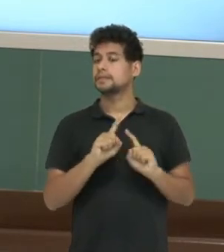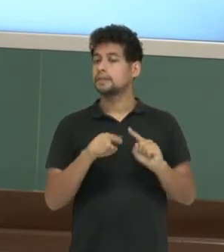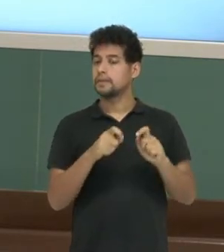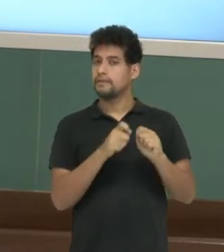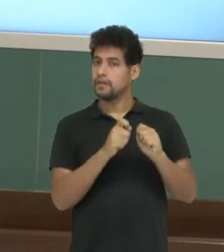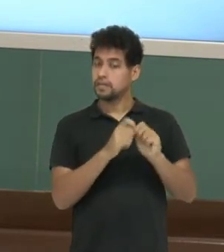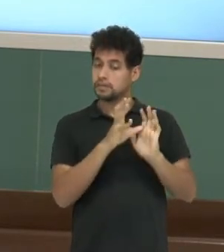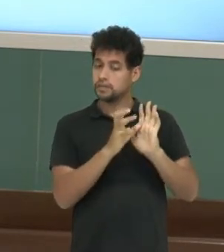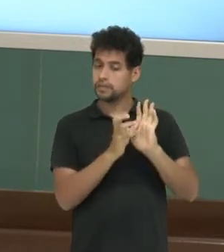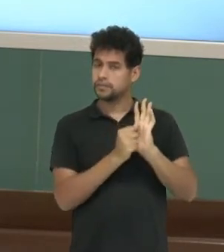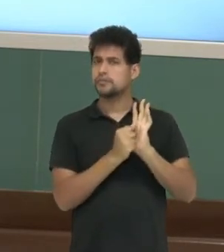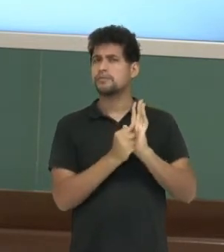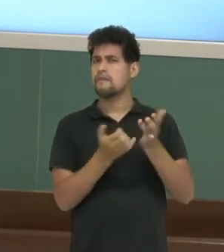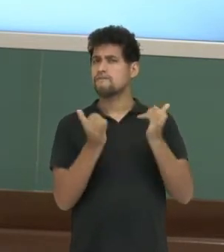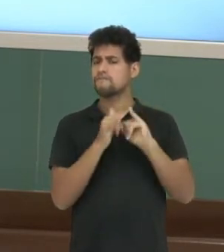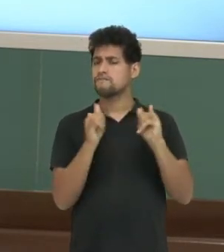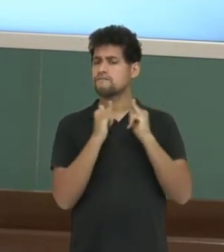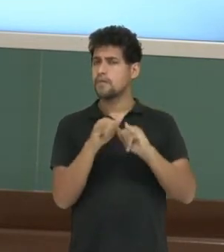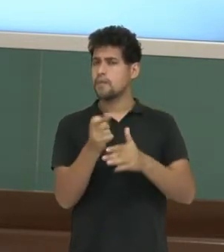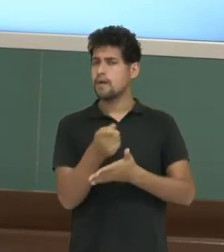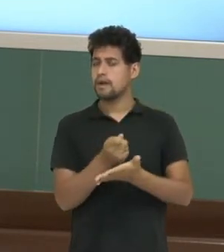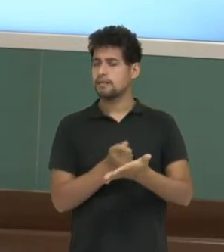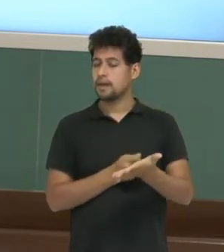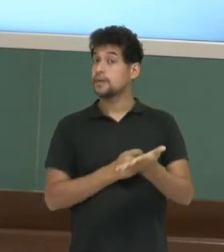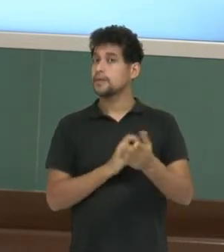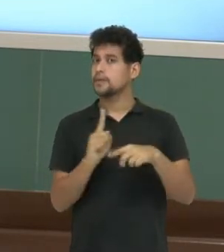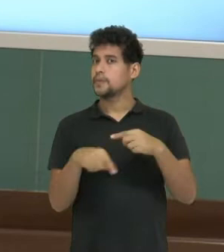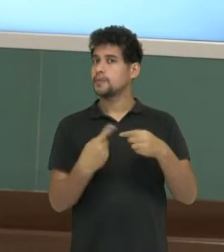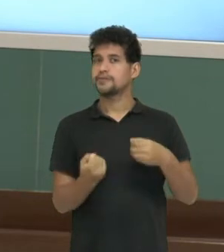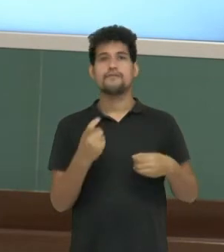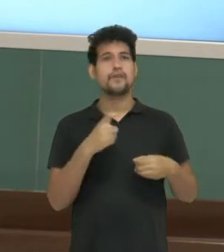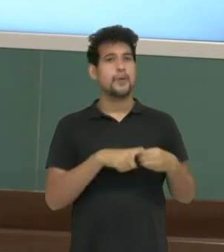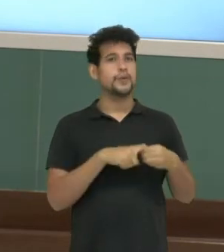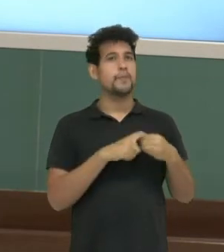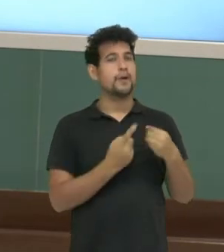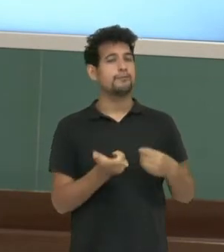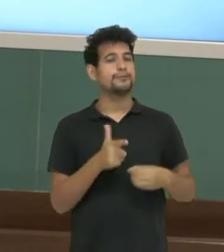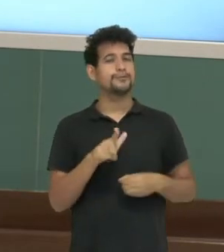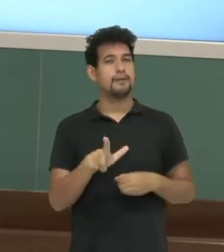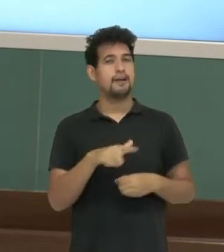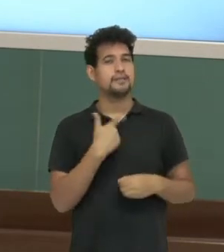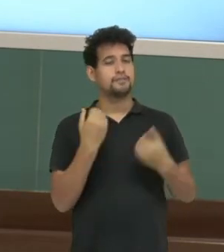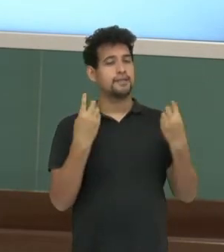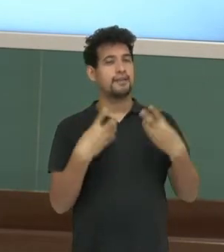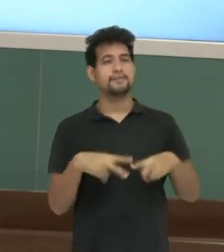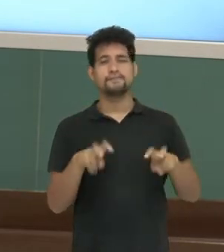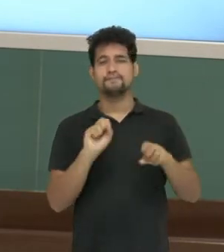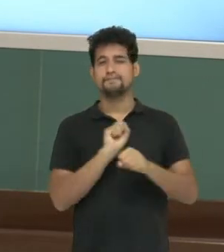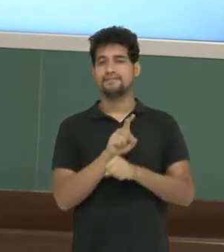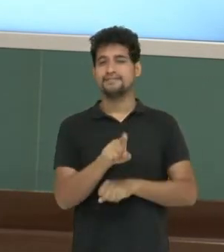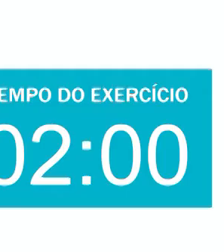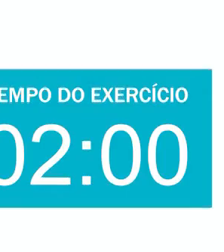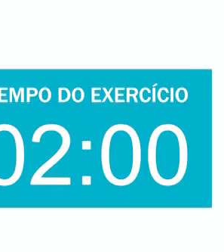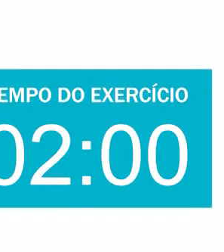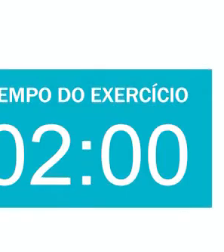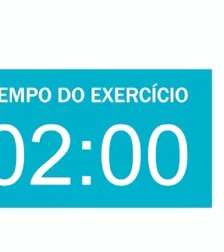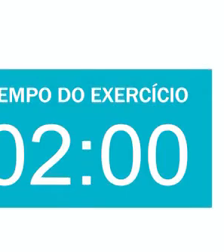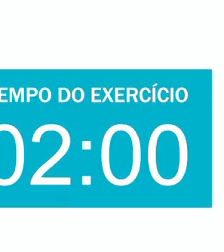o registro dessas informações aí no teu caderno e eu já volto para continuarmos a falar desse assunto. Até daqui a pouco.